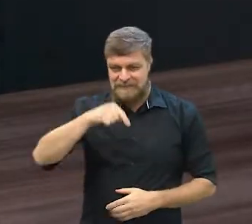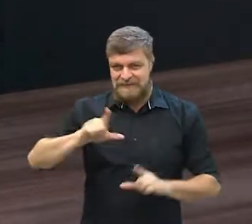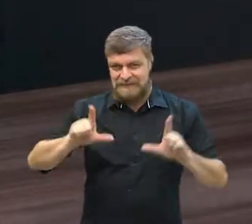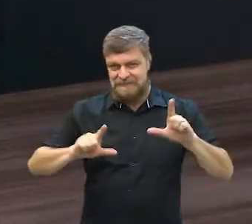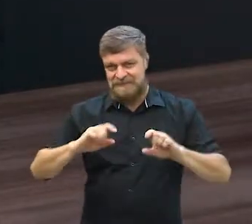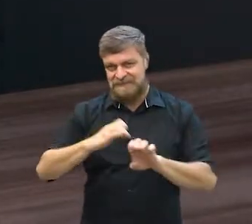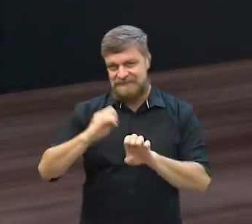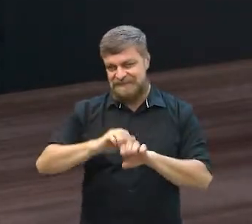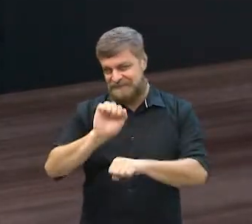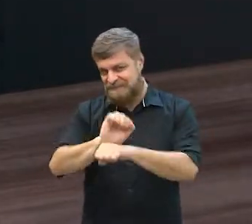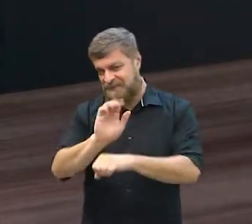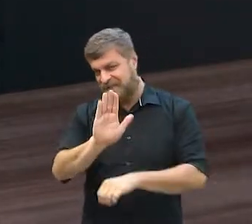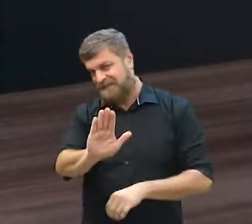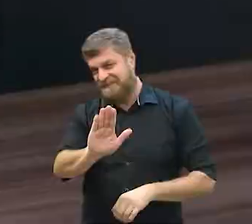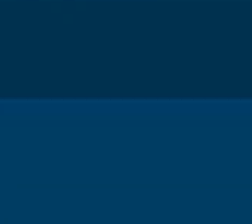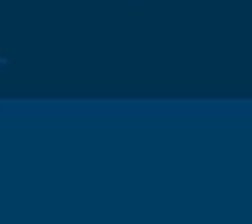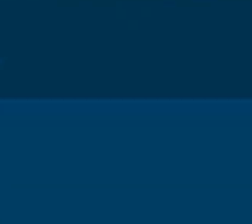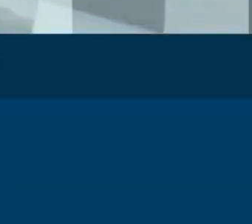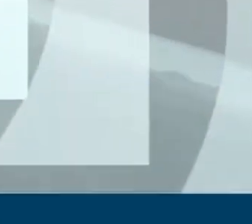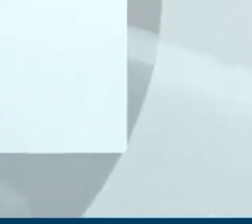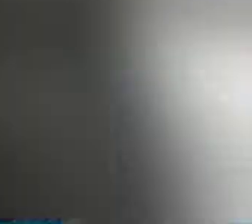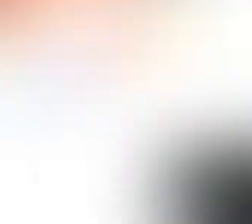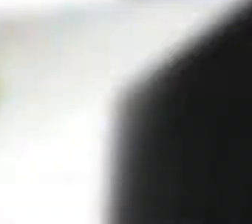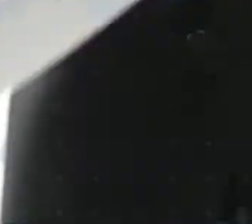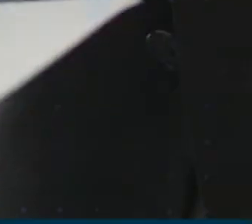aqui no nosso programa. Não saia daí.